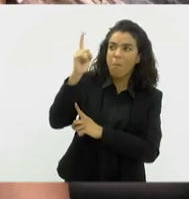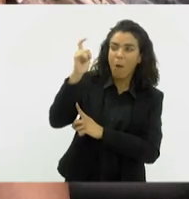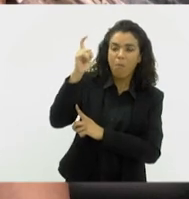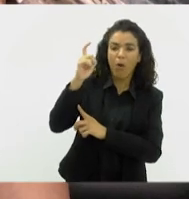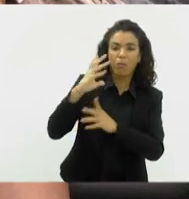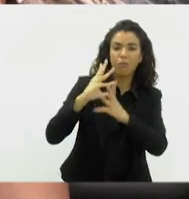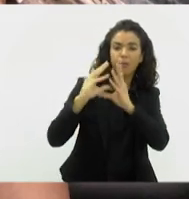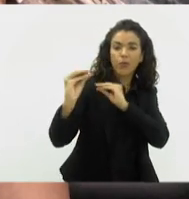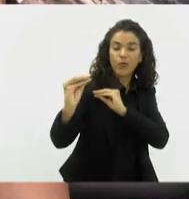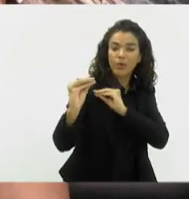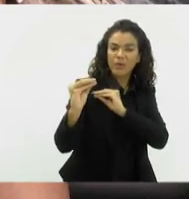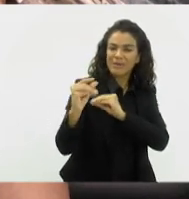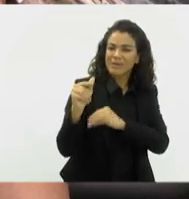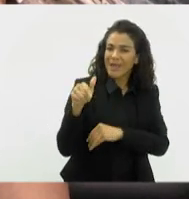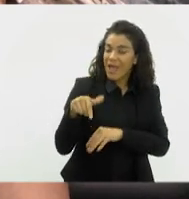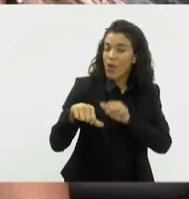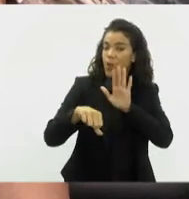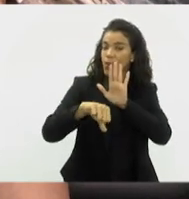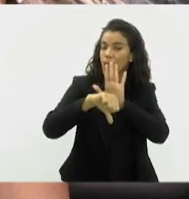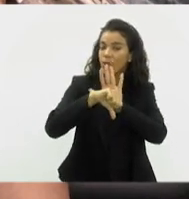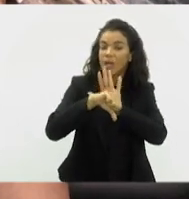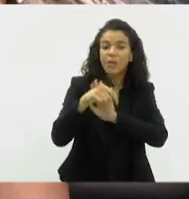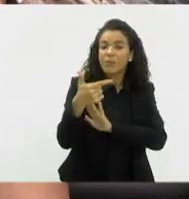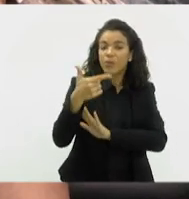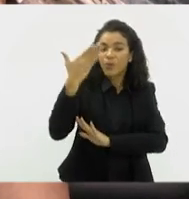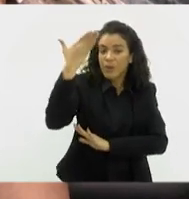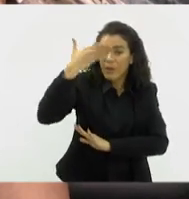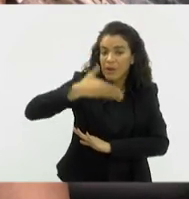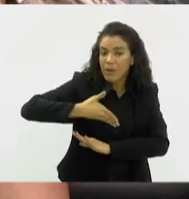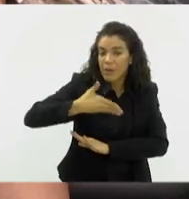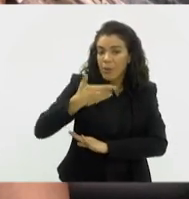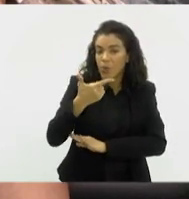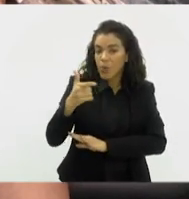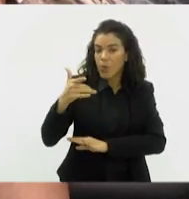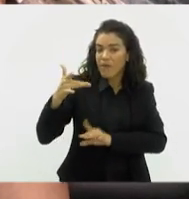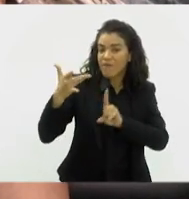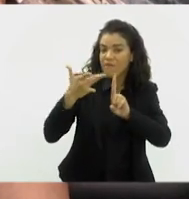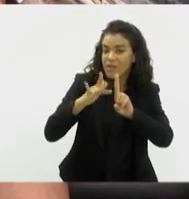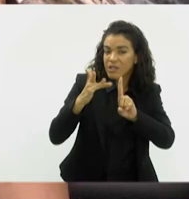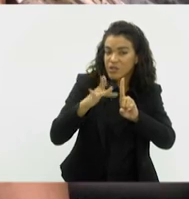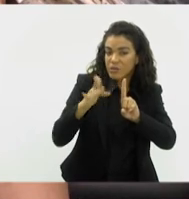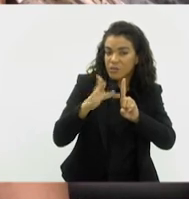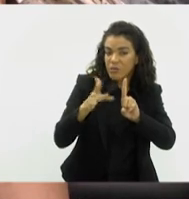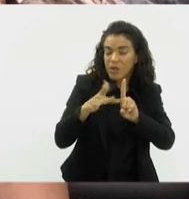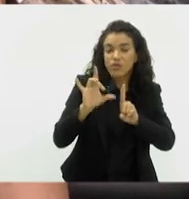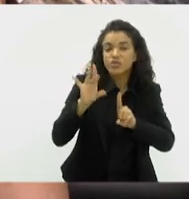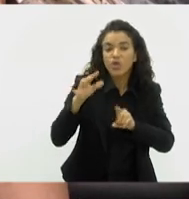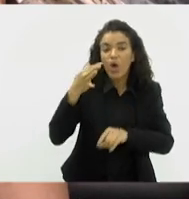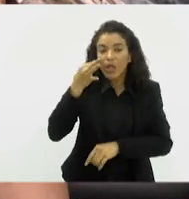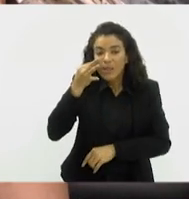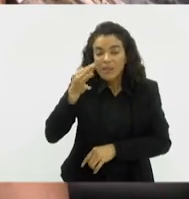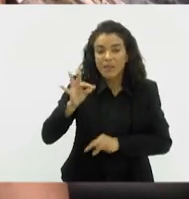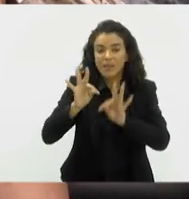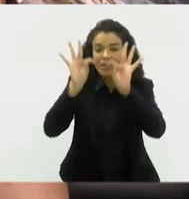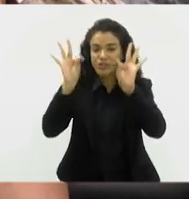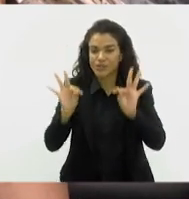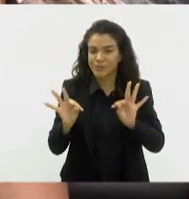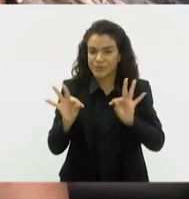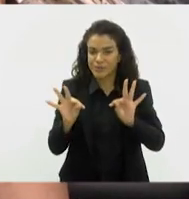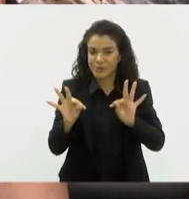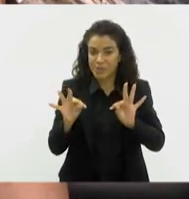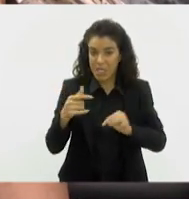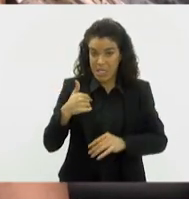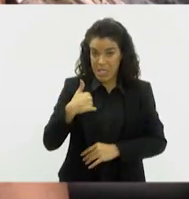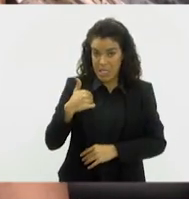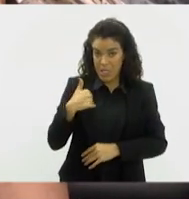lugar. Então é um crime sem materialidade, sem vítima, apenas se valendo de testemunho de uma pessoa. E eu,